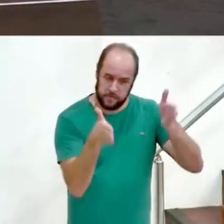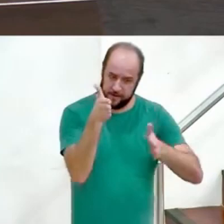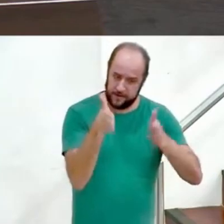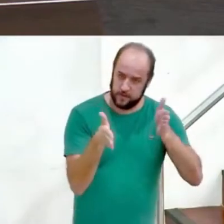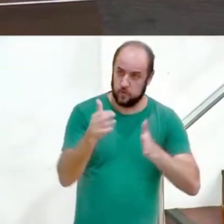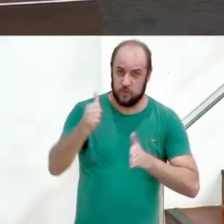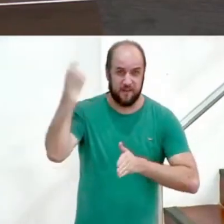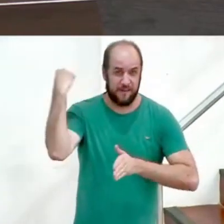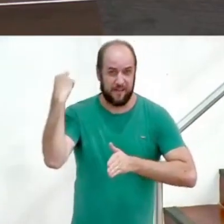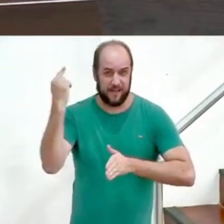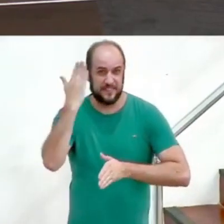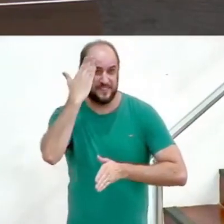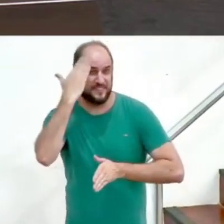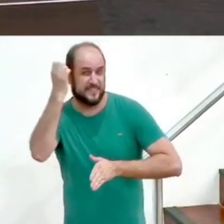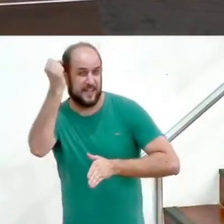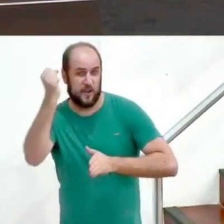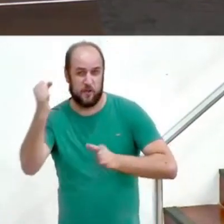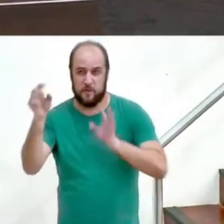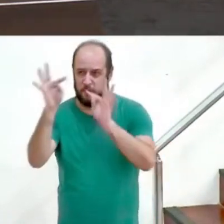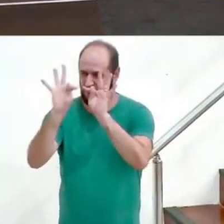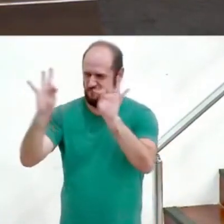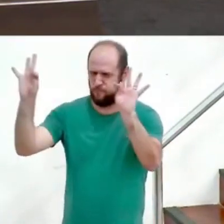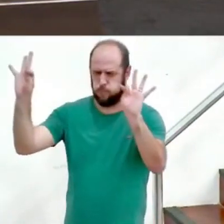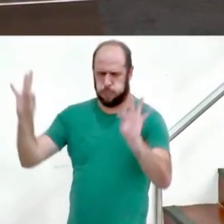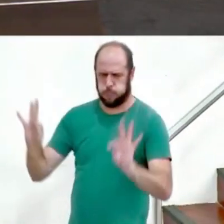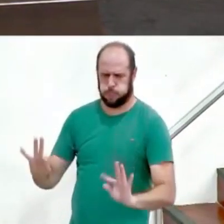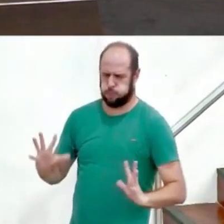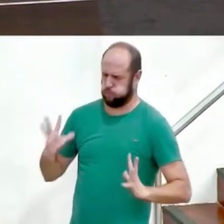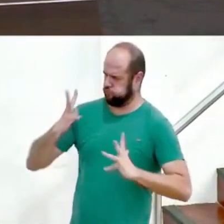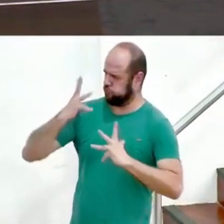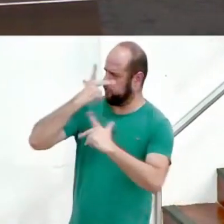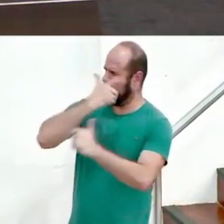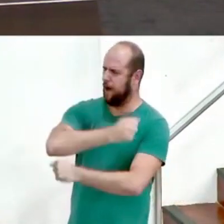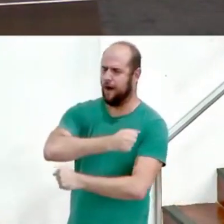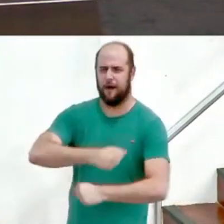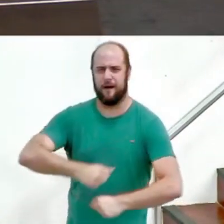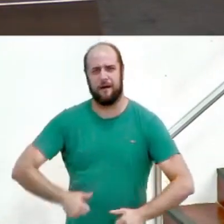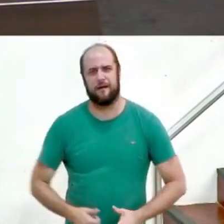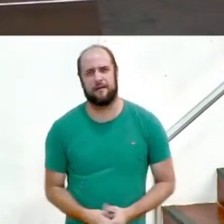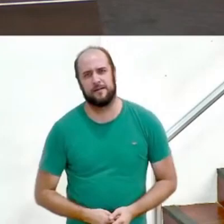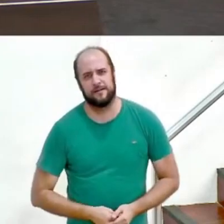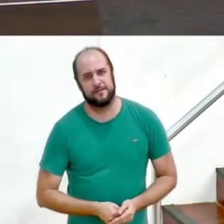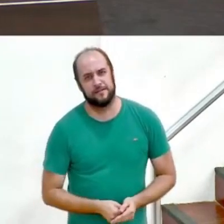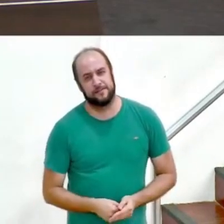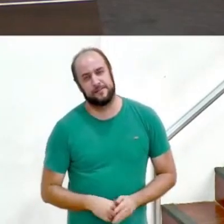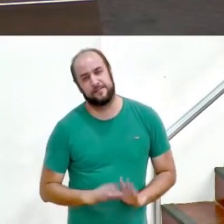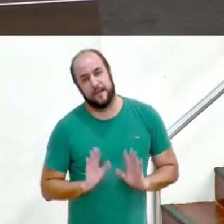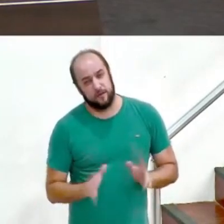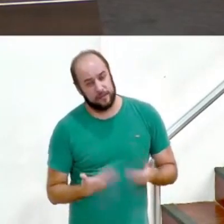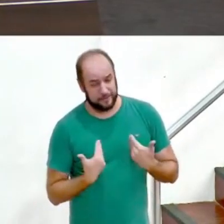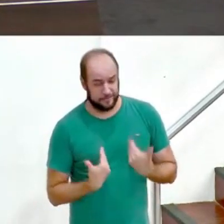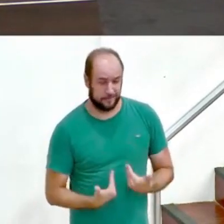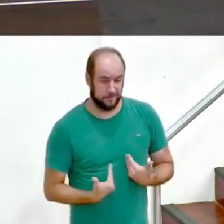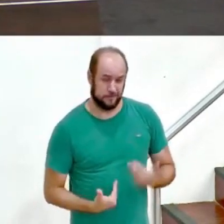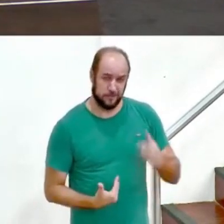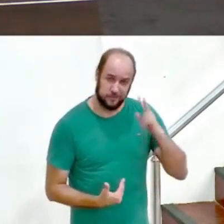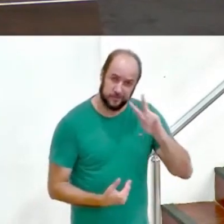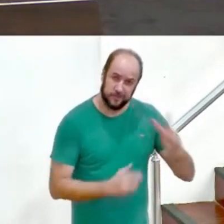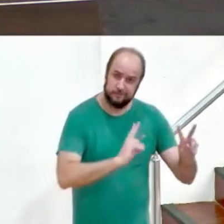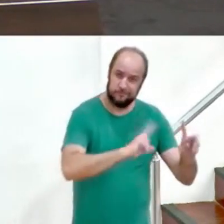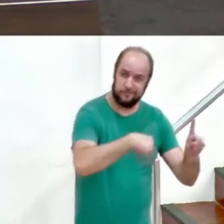de Salomão, em toda a sua glória e beleza, e estivessem desanimados com aquela